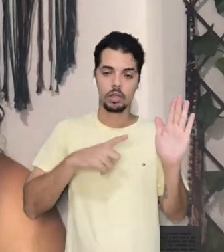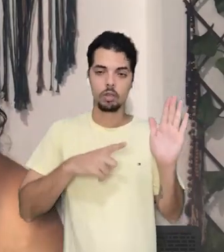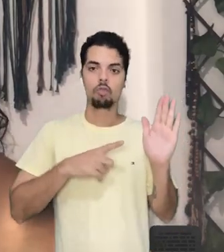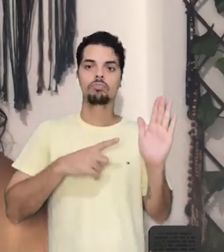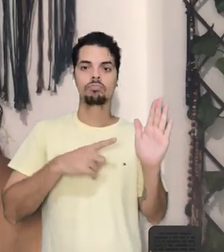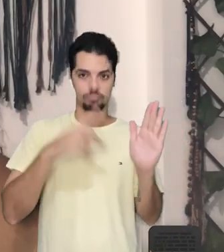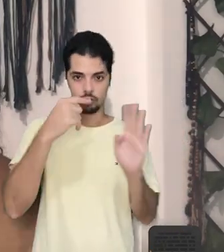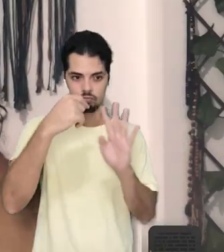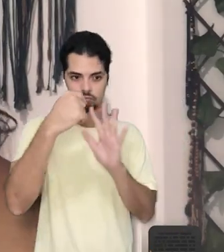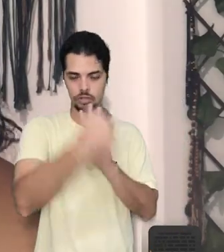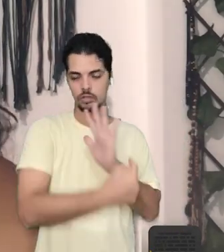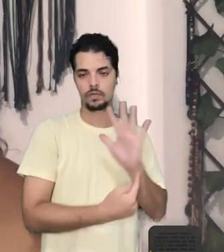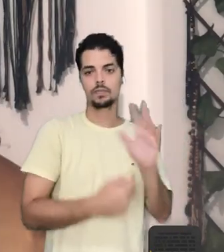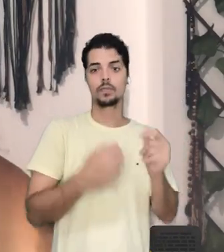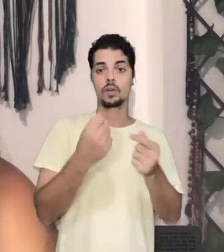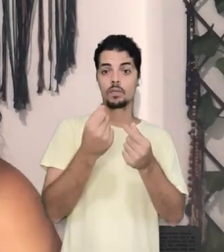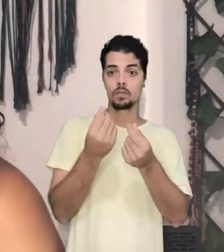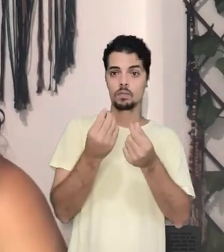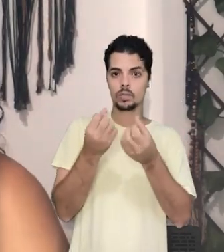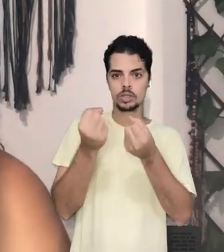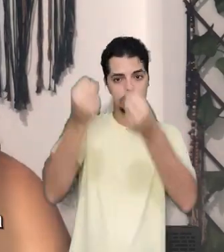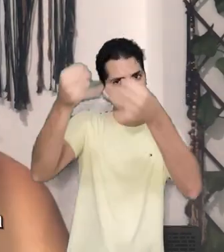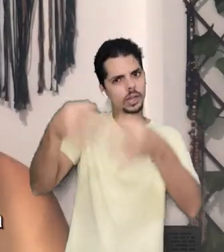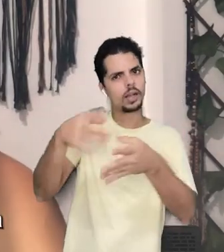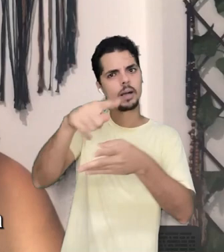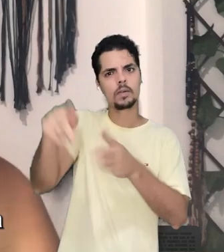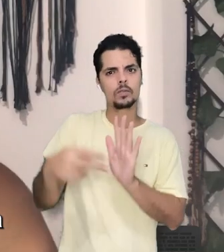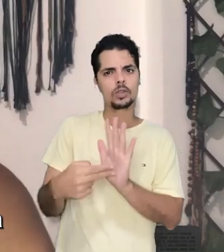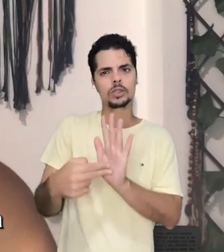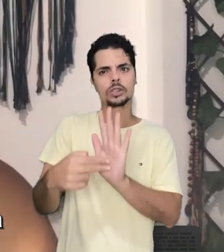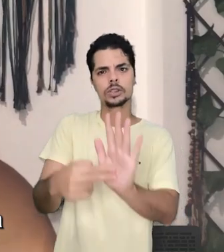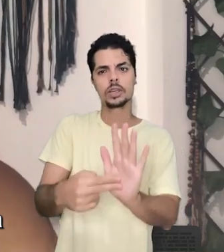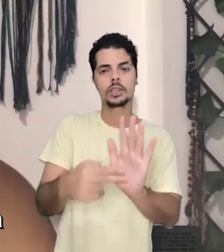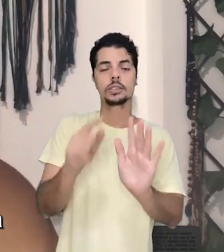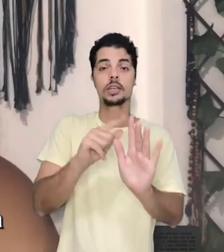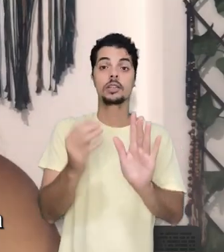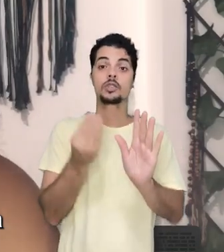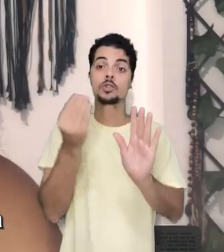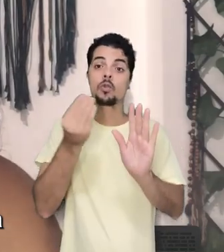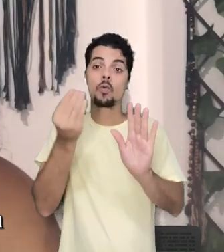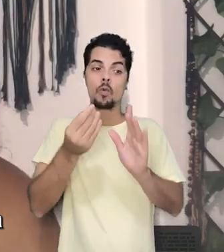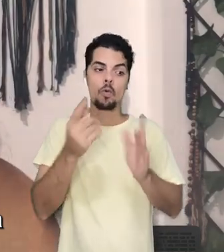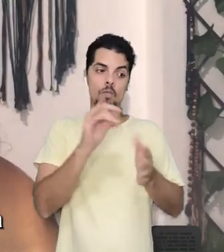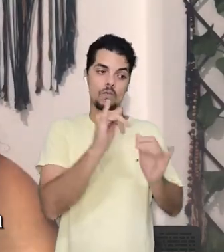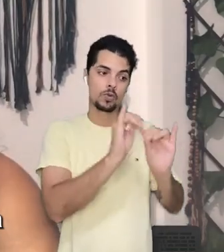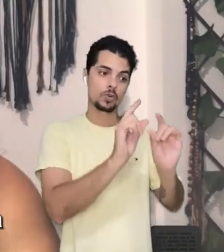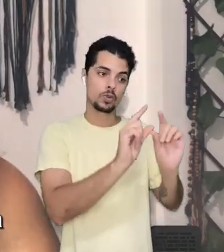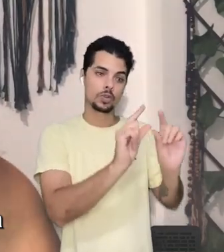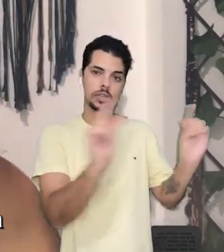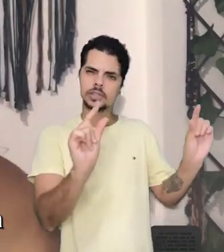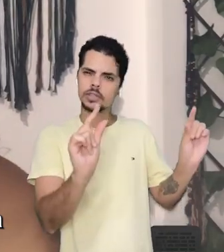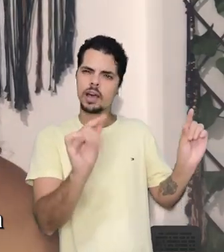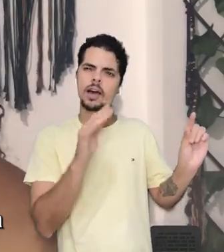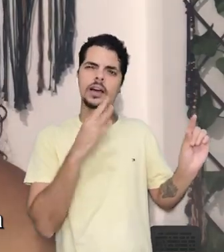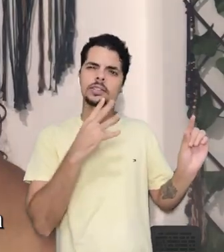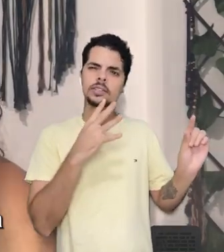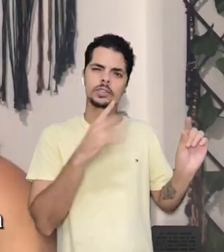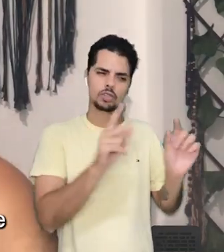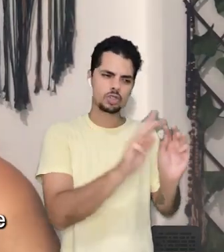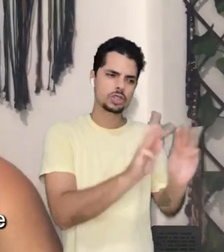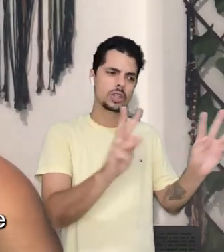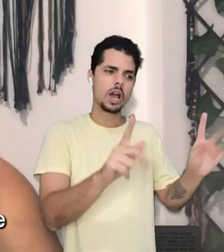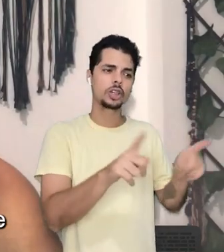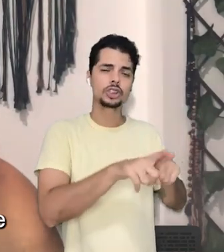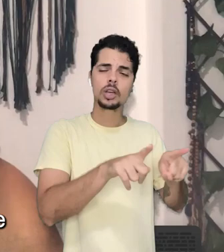que podem ser facilmente encontradas em materiais disponíveis na internet mesmo, e que cada